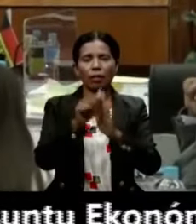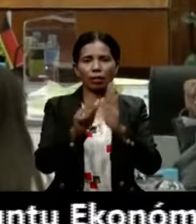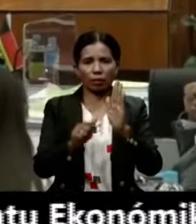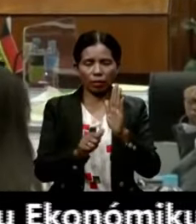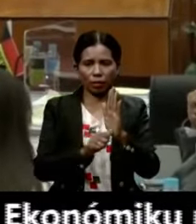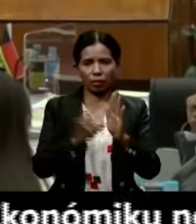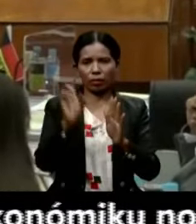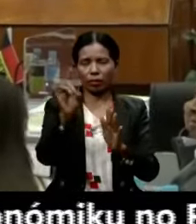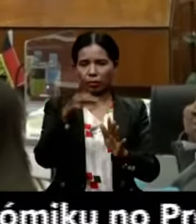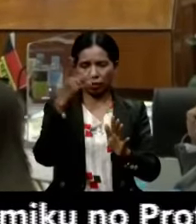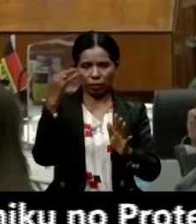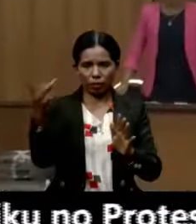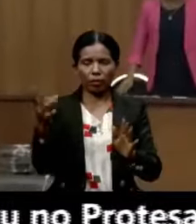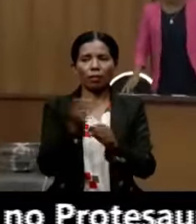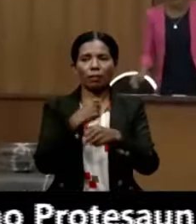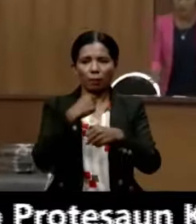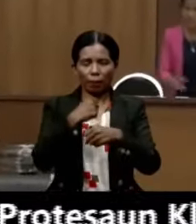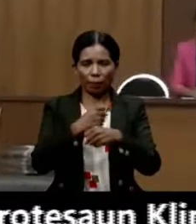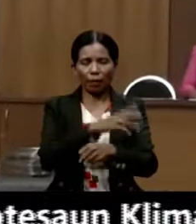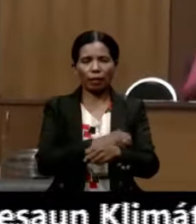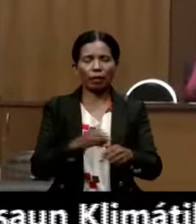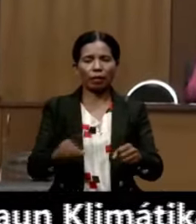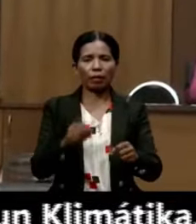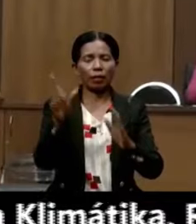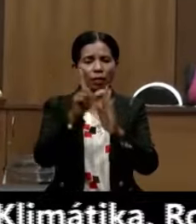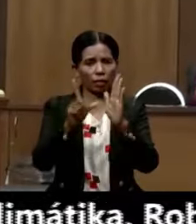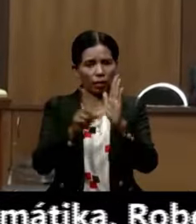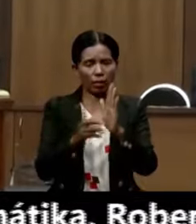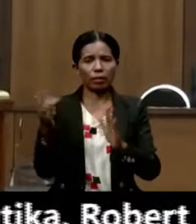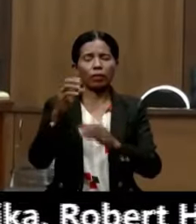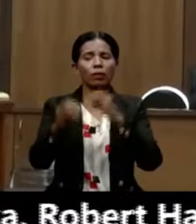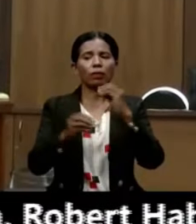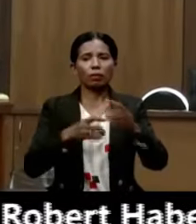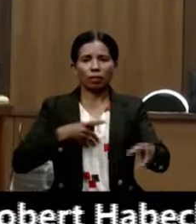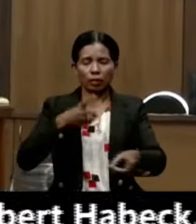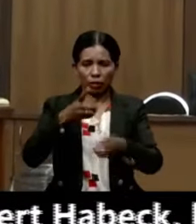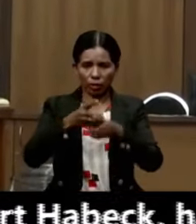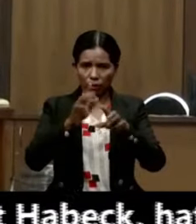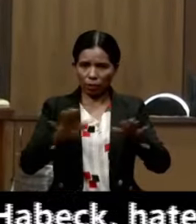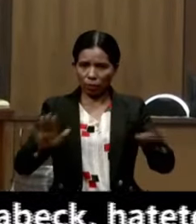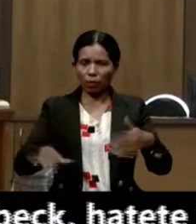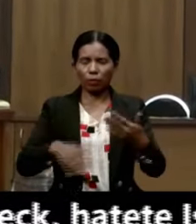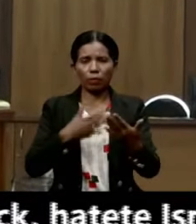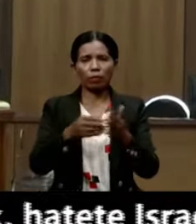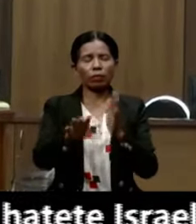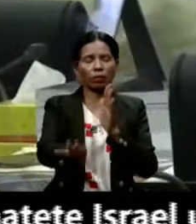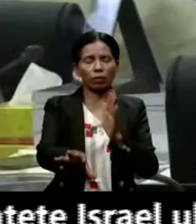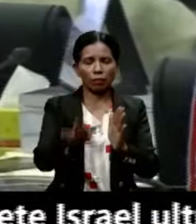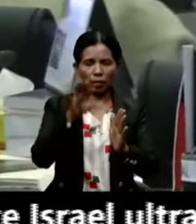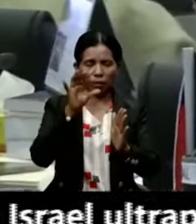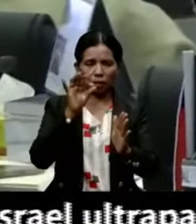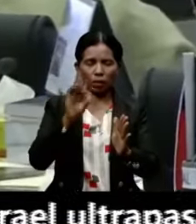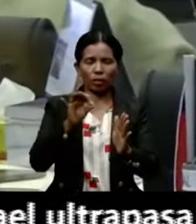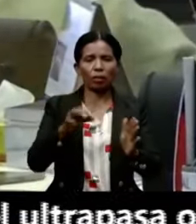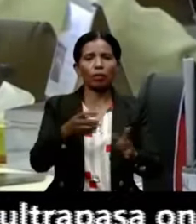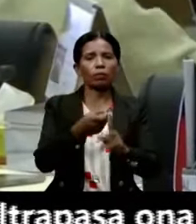79, consagra una norma geral ka princípio sira konaba, direito labarik siranien, atuhetan proteção especial russi